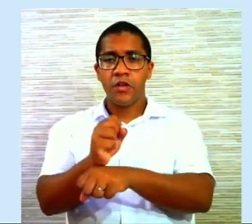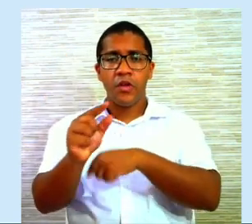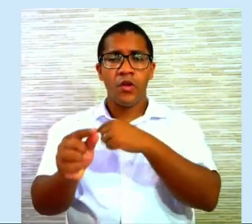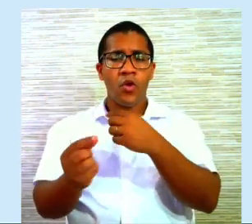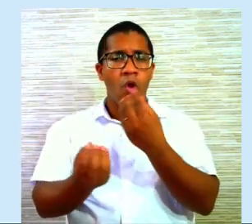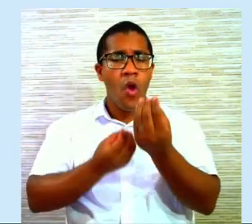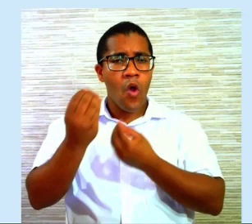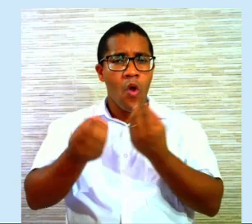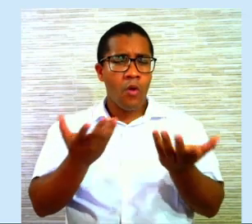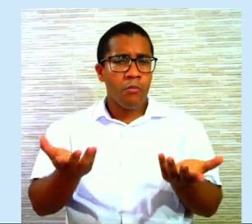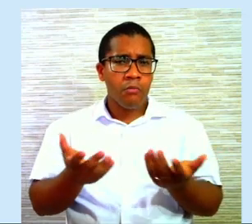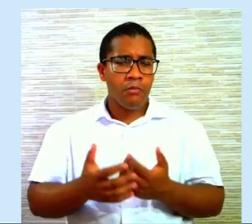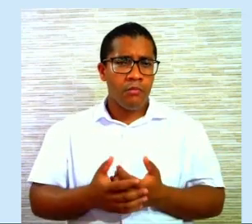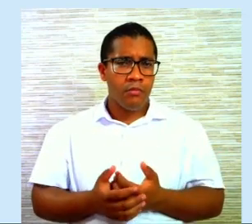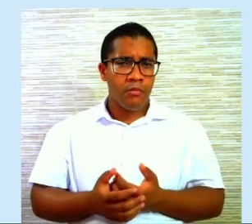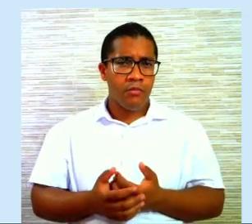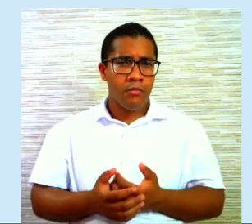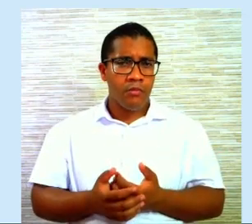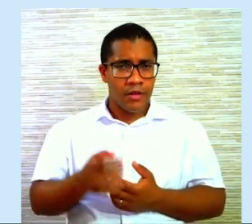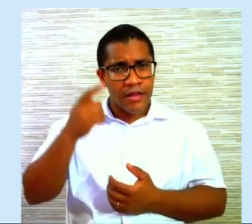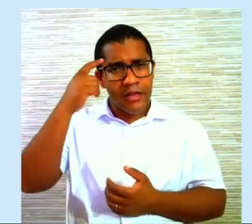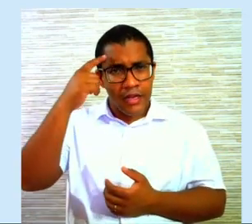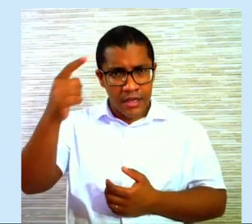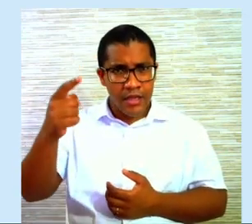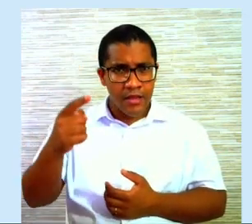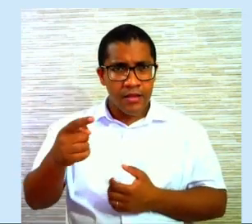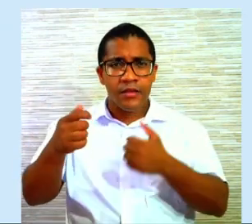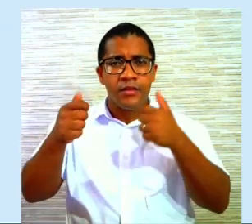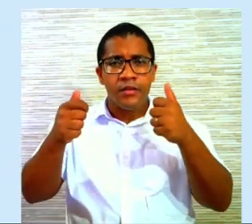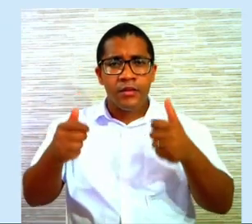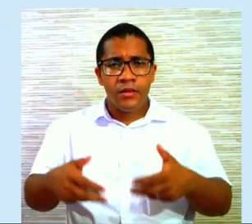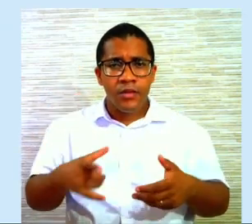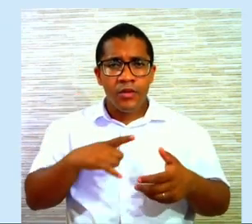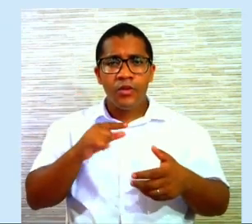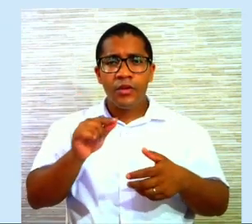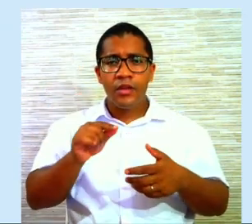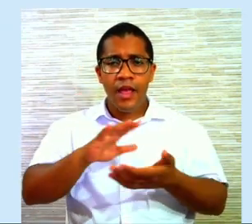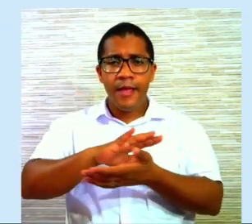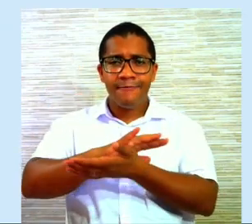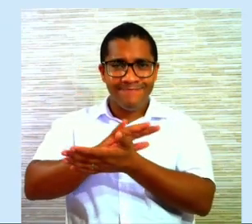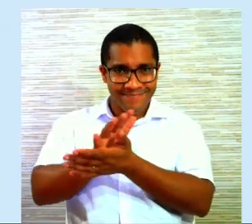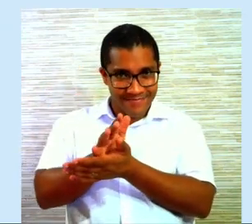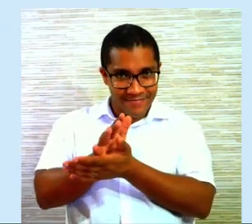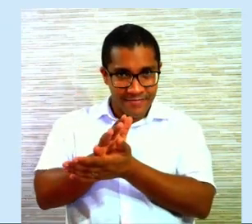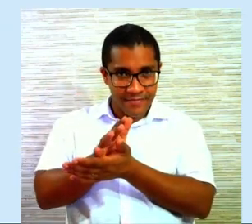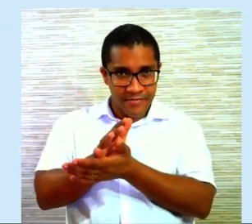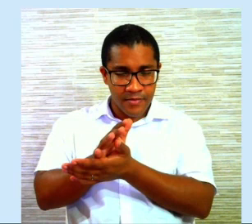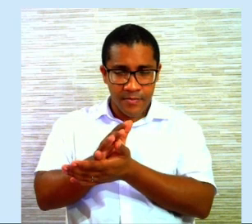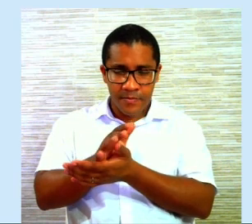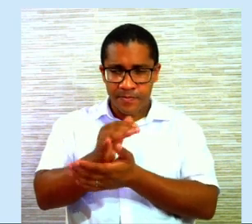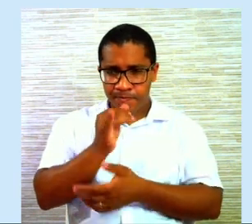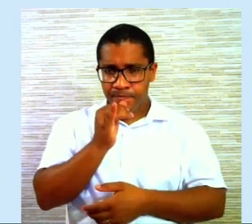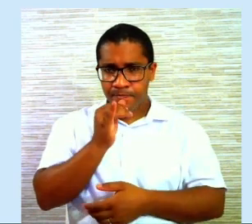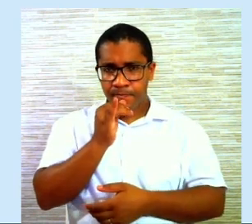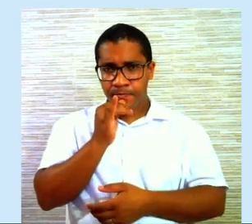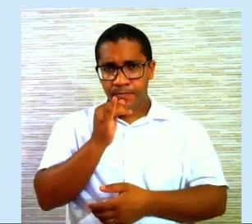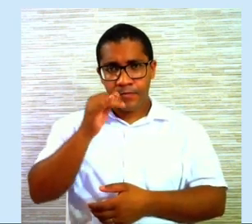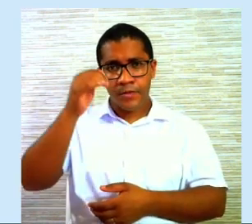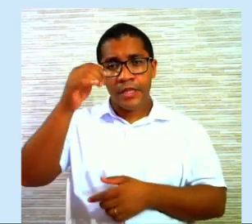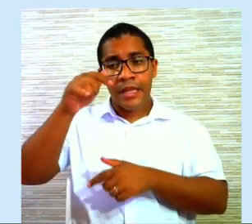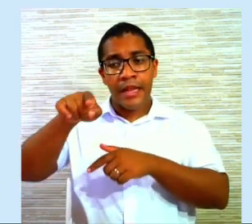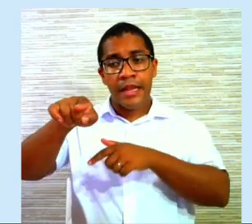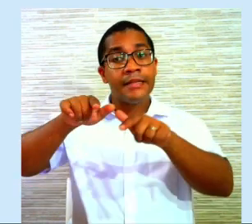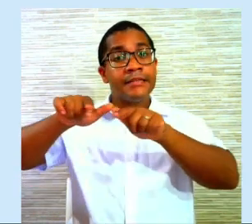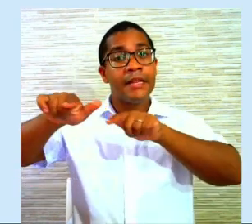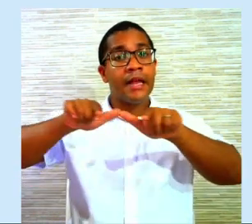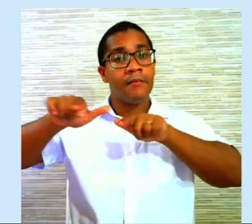que possibilitava alguém ser escravizado, né, era a condição de exploração, ou seja, da força